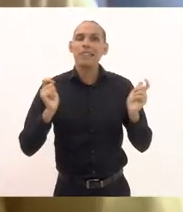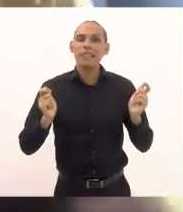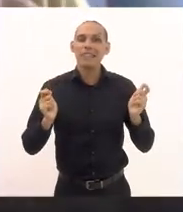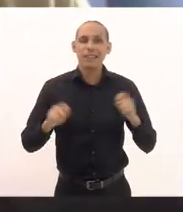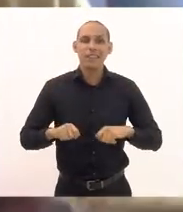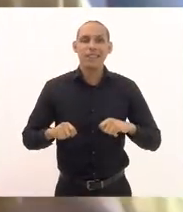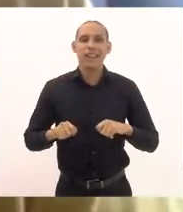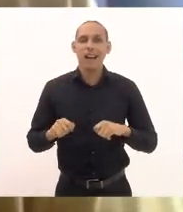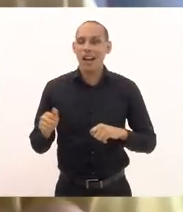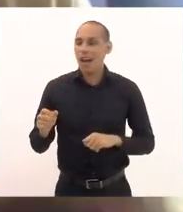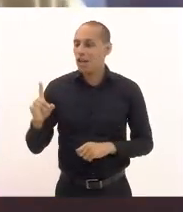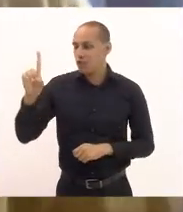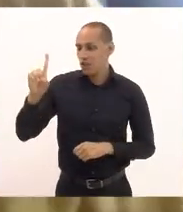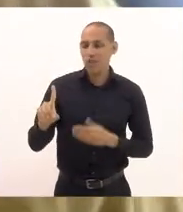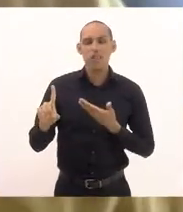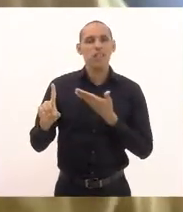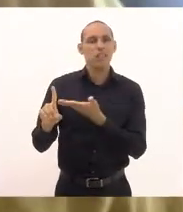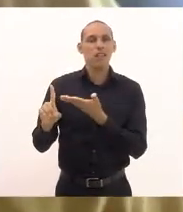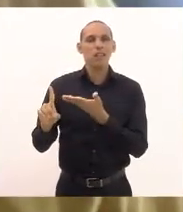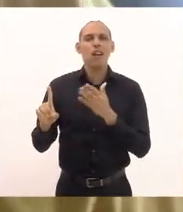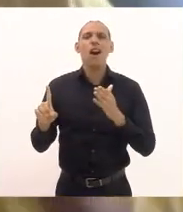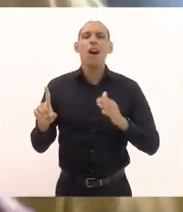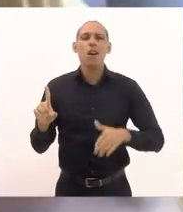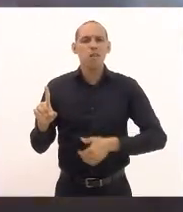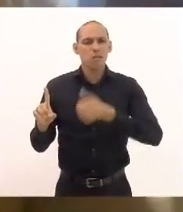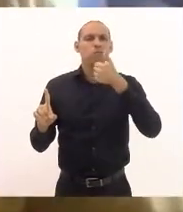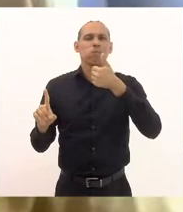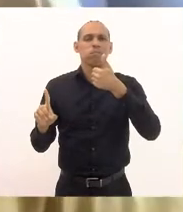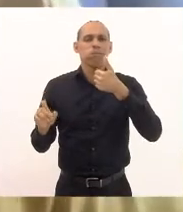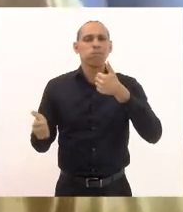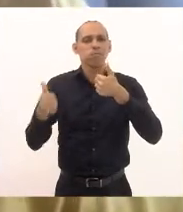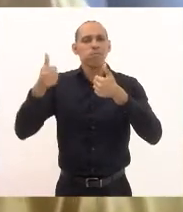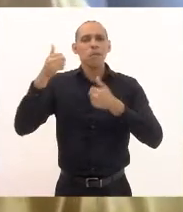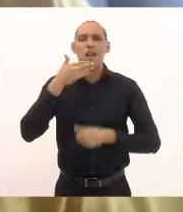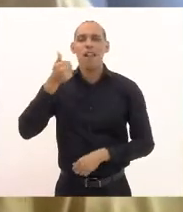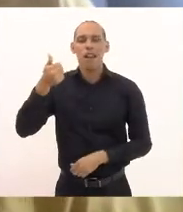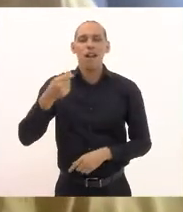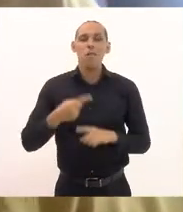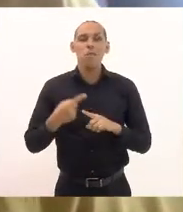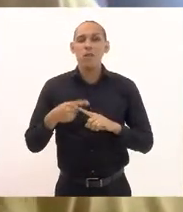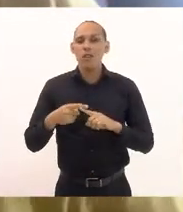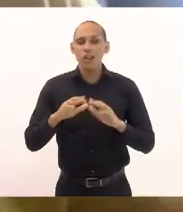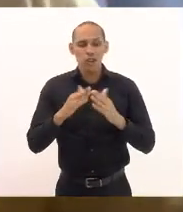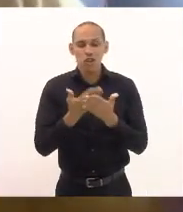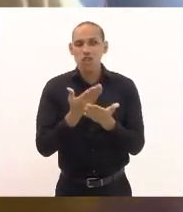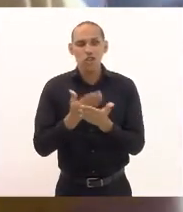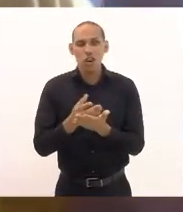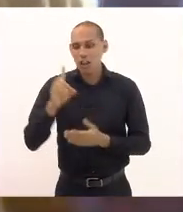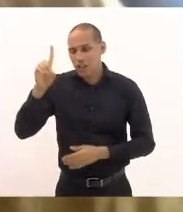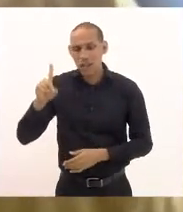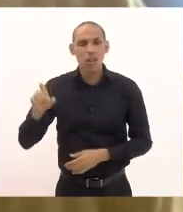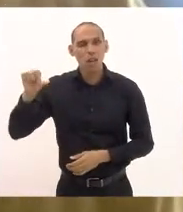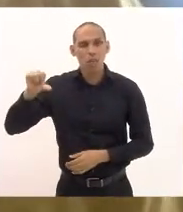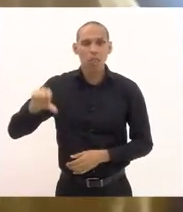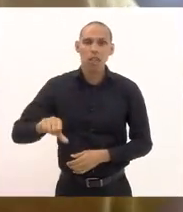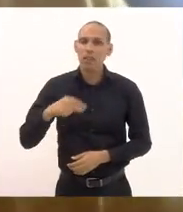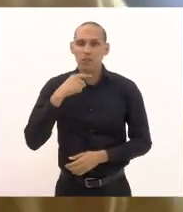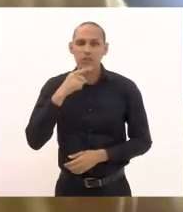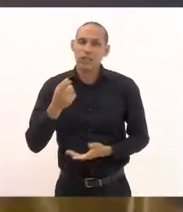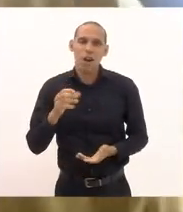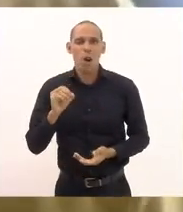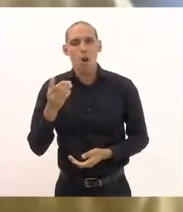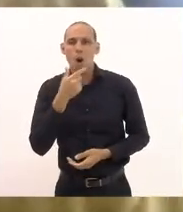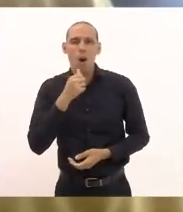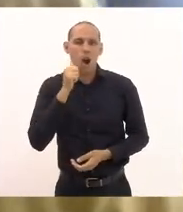qualidade da direção e, portanto, a qualidade do ensino. Como é que uma unidade vai funcionar se o diretor não é, a